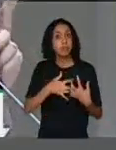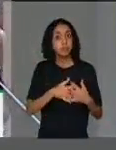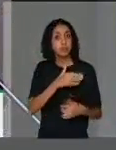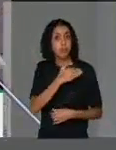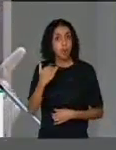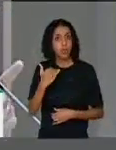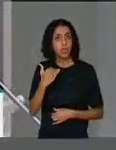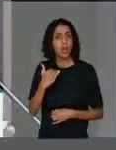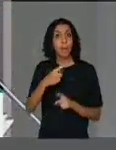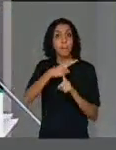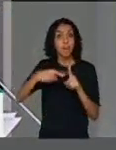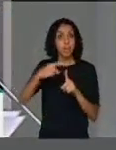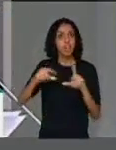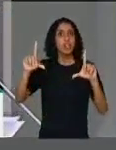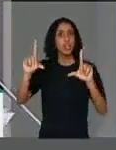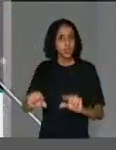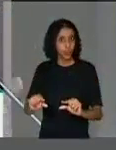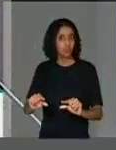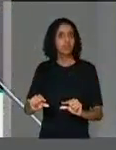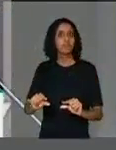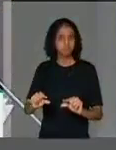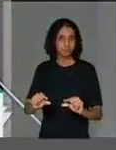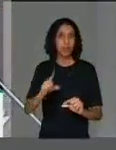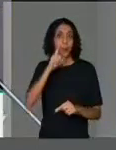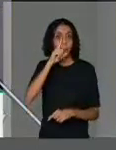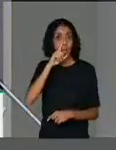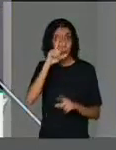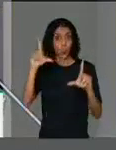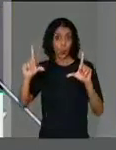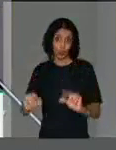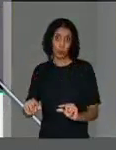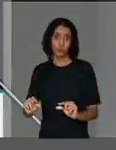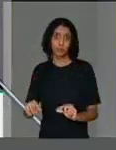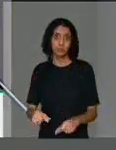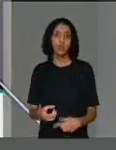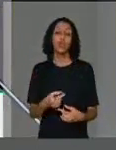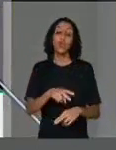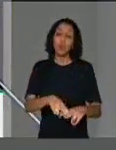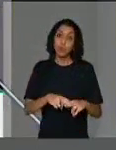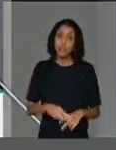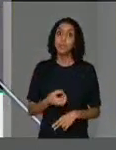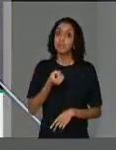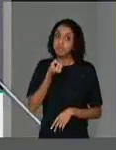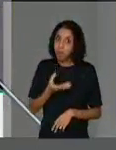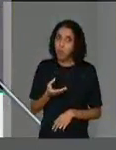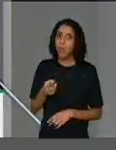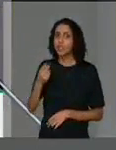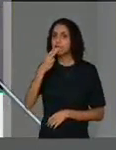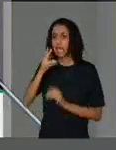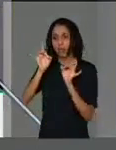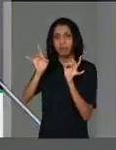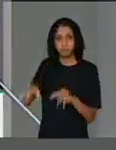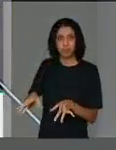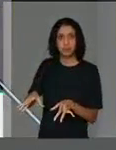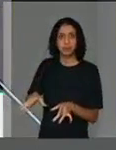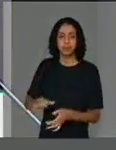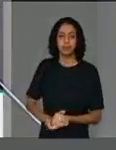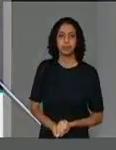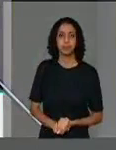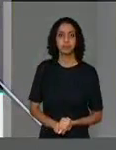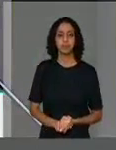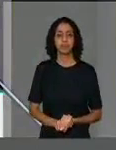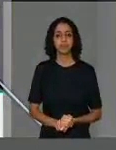é reduzido à metade. Portanto, aqui os benefícios do abandono do tabagismo.